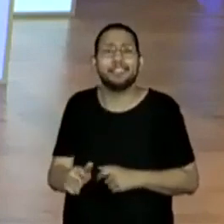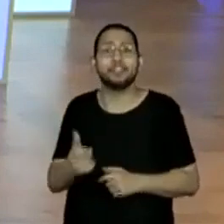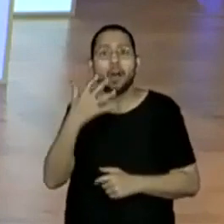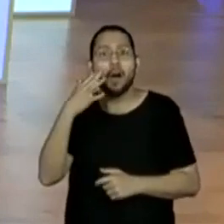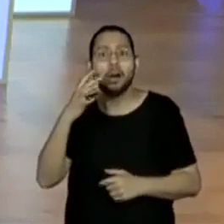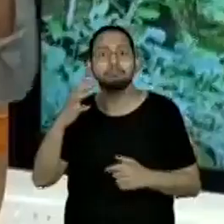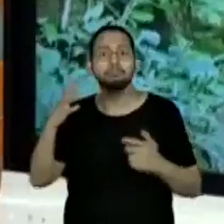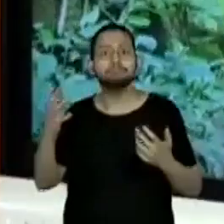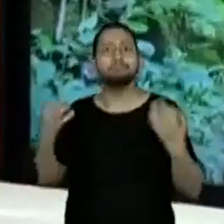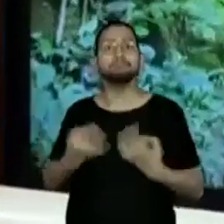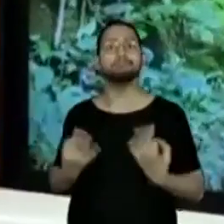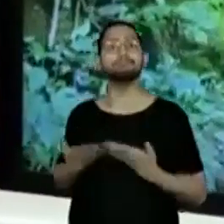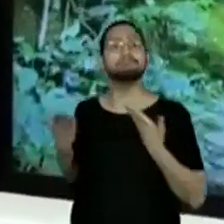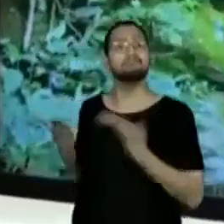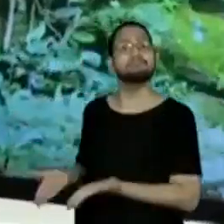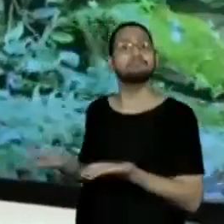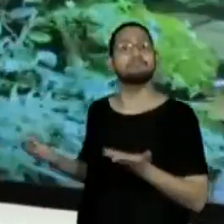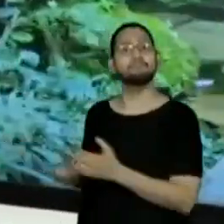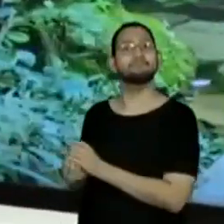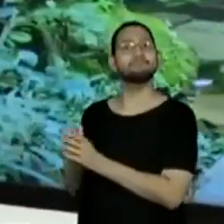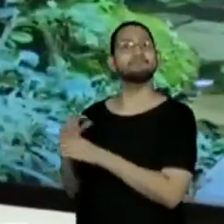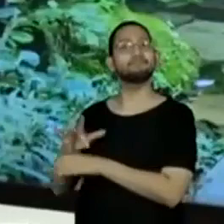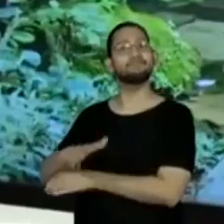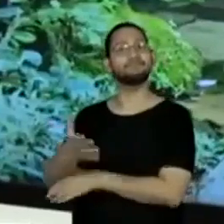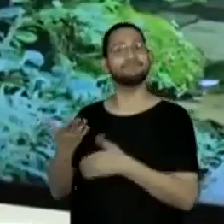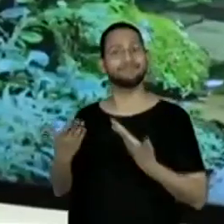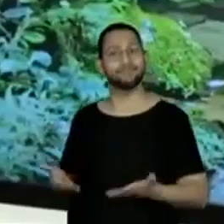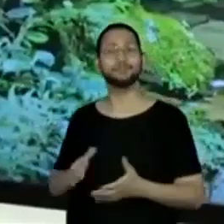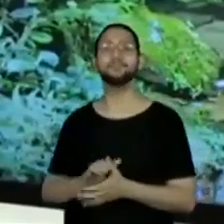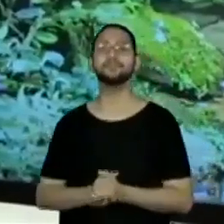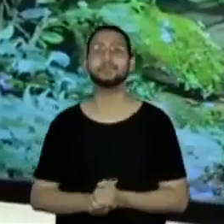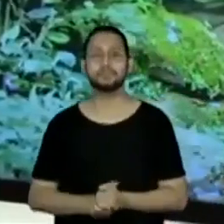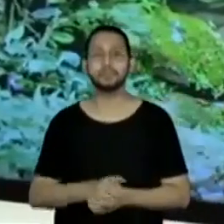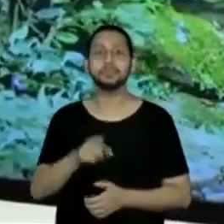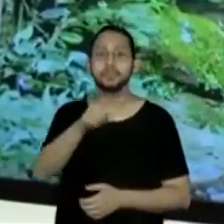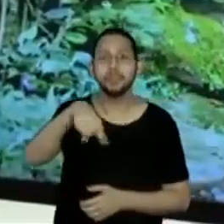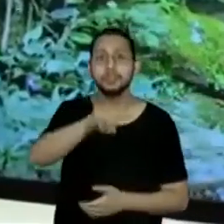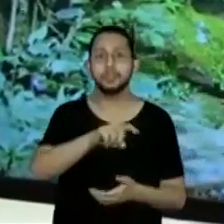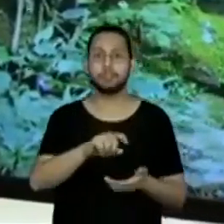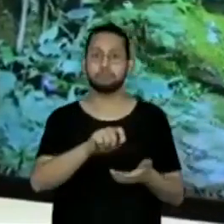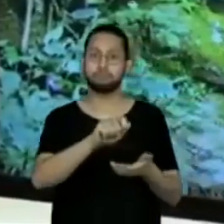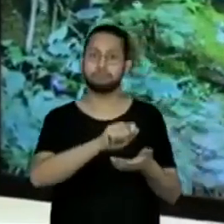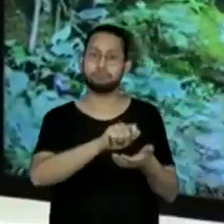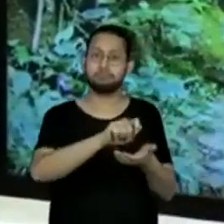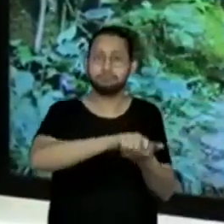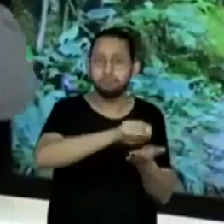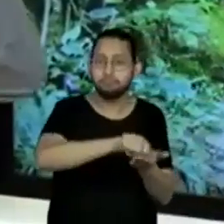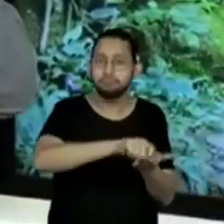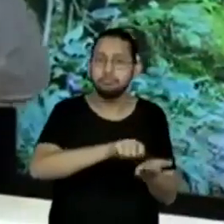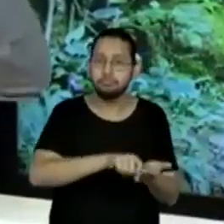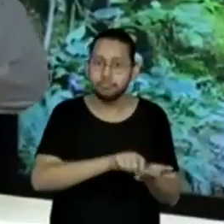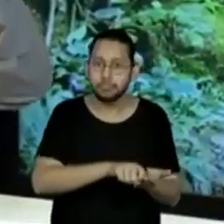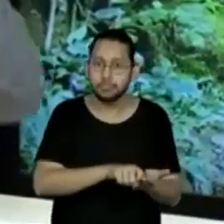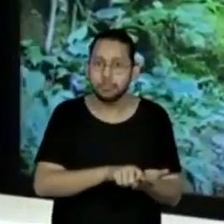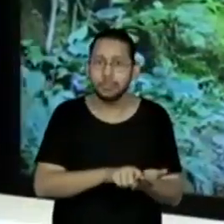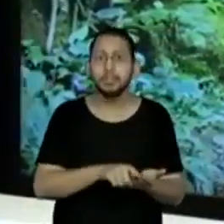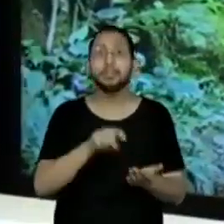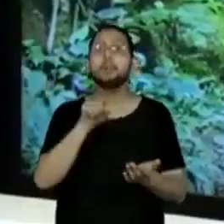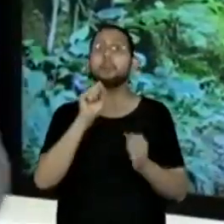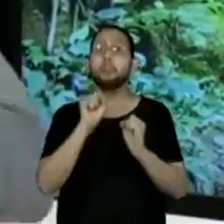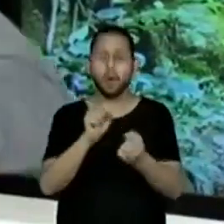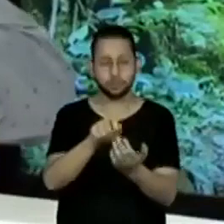que é isso tudo. Vamos lá então. Fizeram essas atividades? Enquanto vocês estão fazendo as atividades e estão